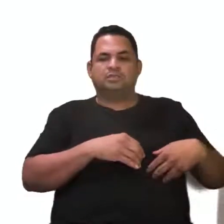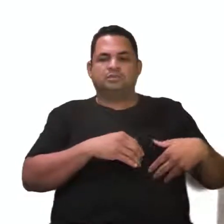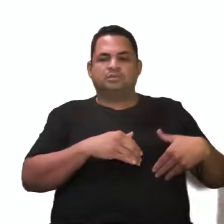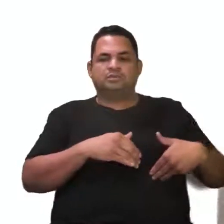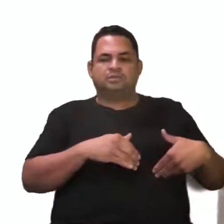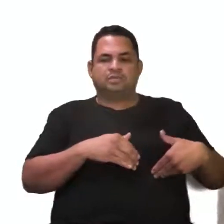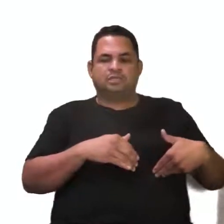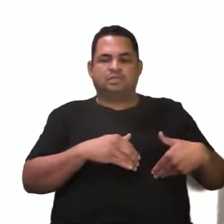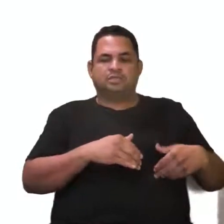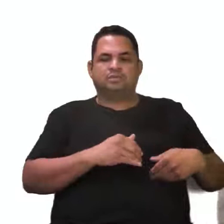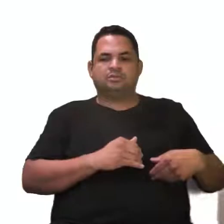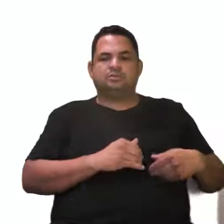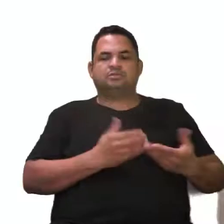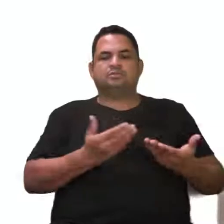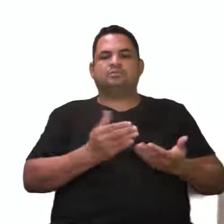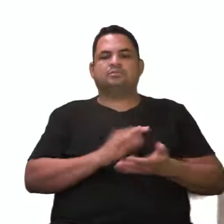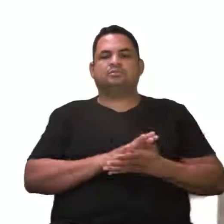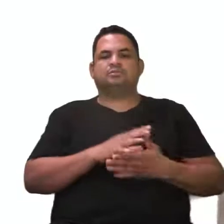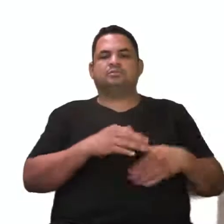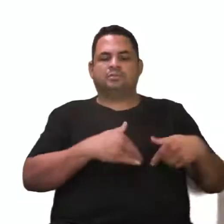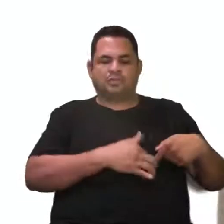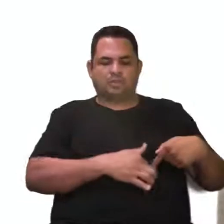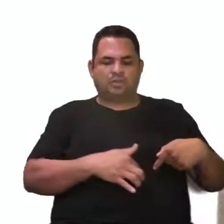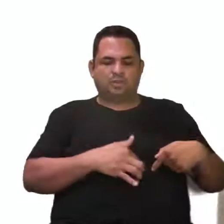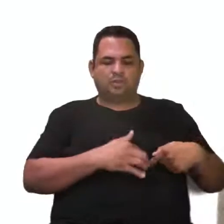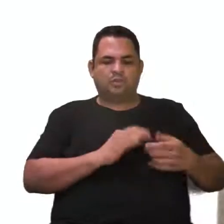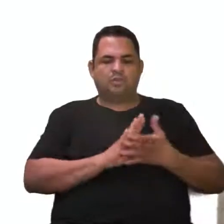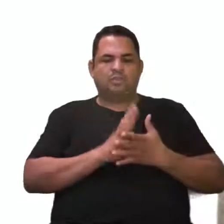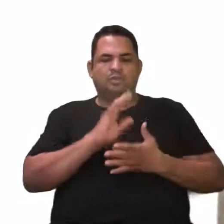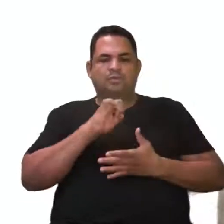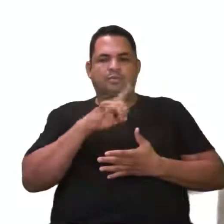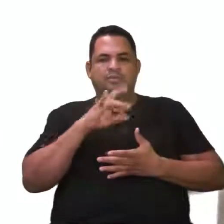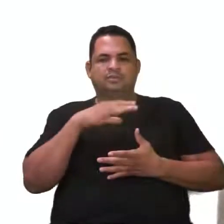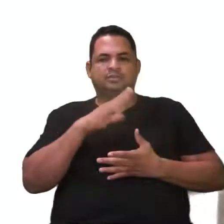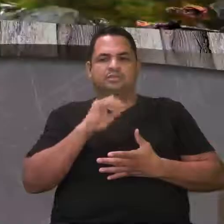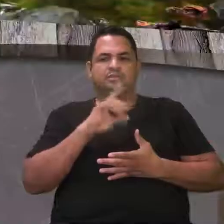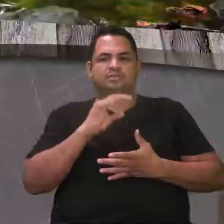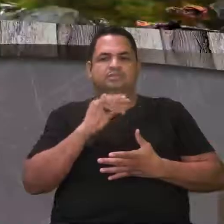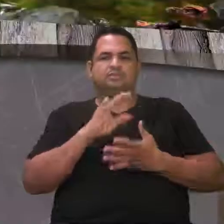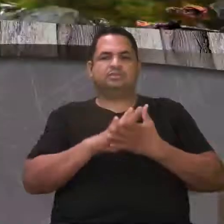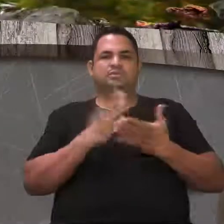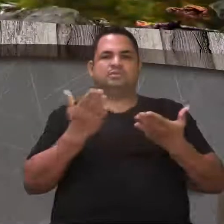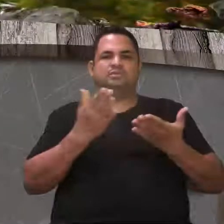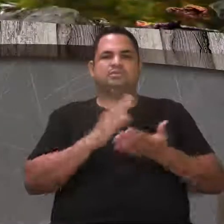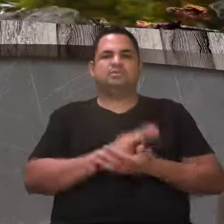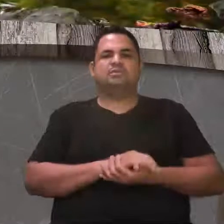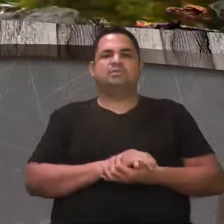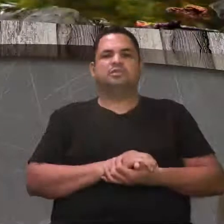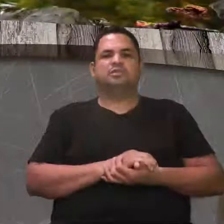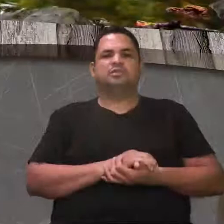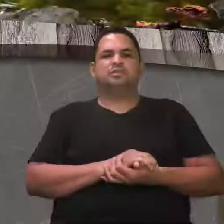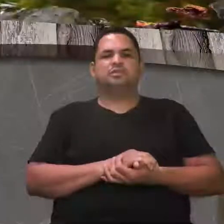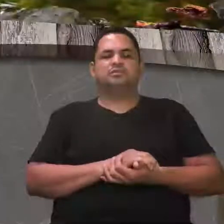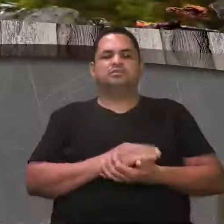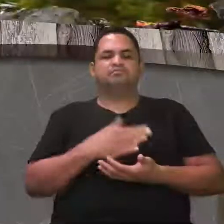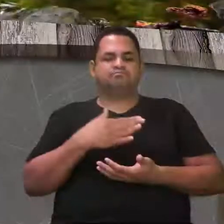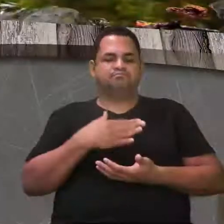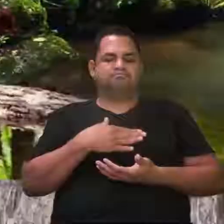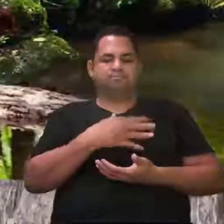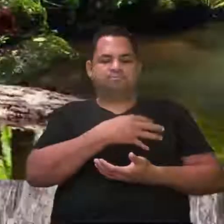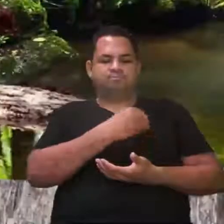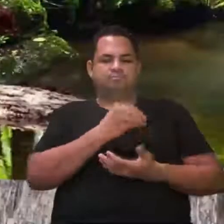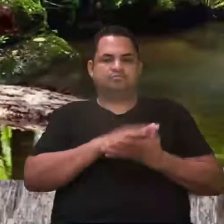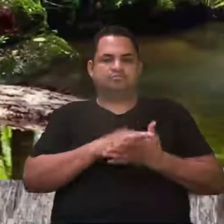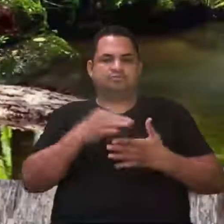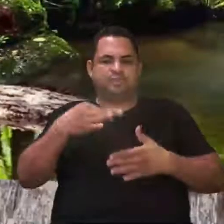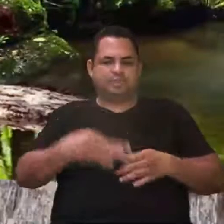nosso intestino. Tanto que as pessoas, quando estão com apendicite, aí vem aqui para mim, rapidinho. Meu filho operou de